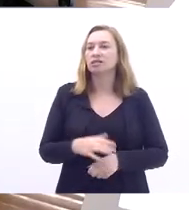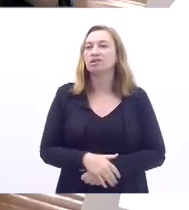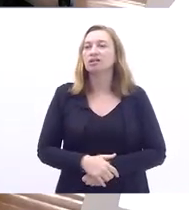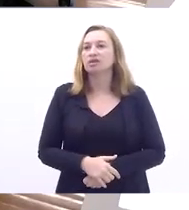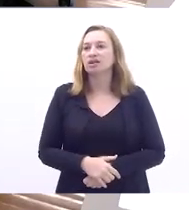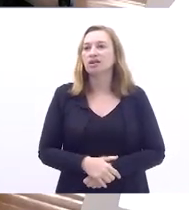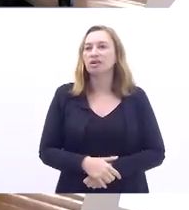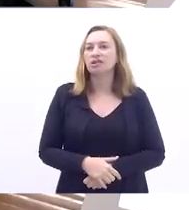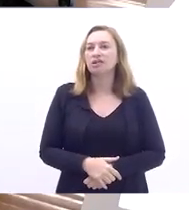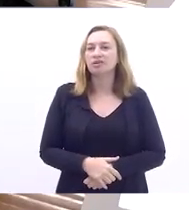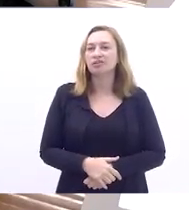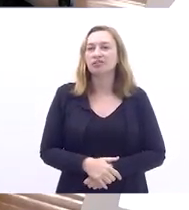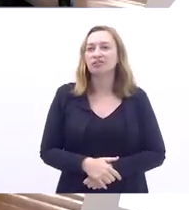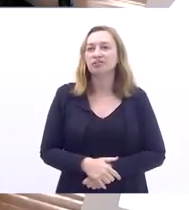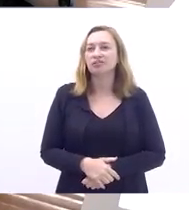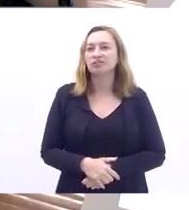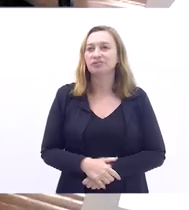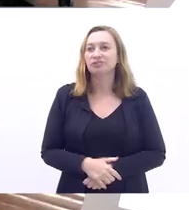César